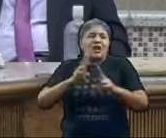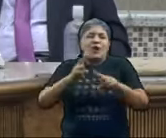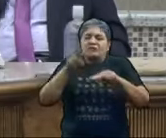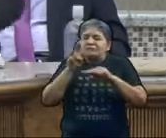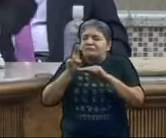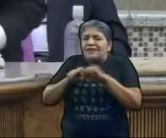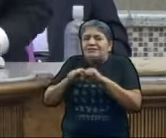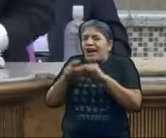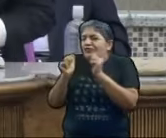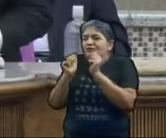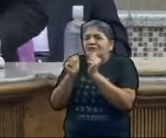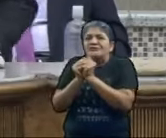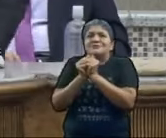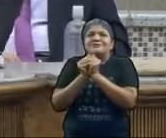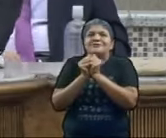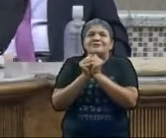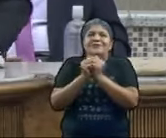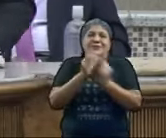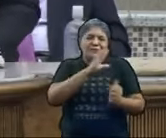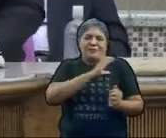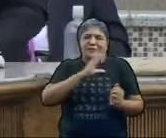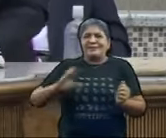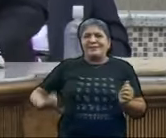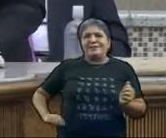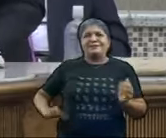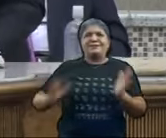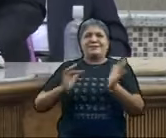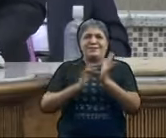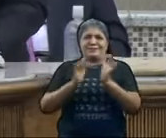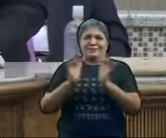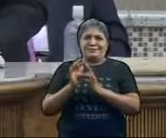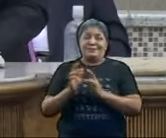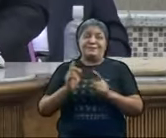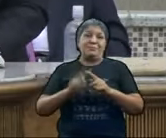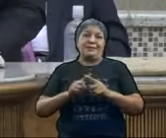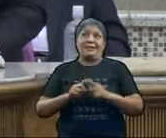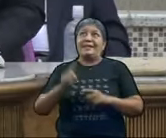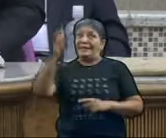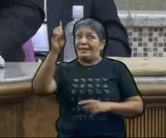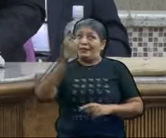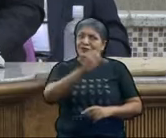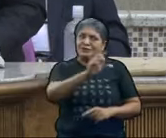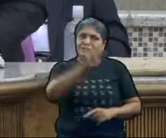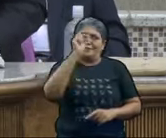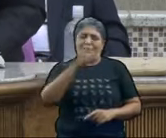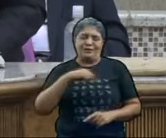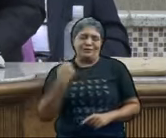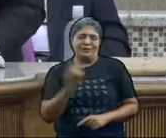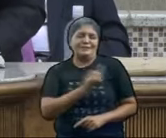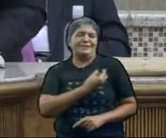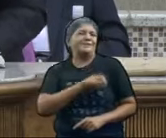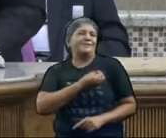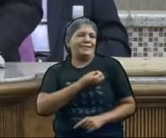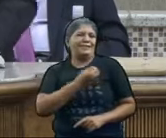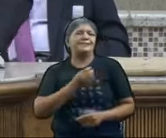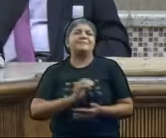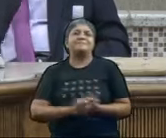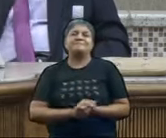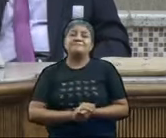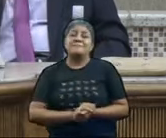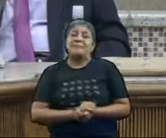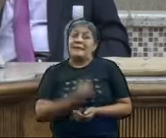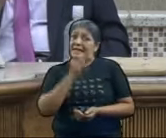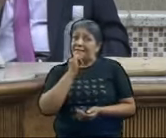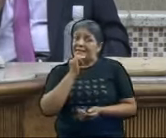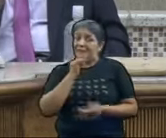uma posição espiritual que o Senhor tem nos colocado. Mas o texto sagrado diz que o céu é onde está o trono